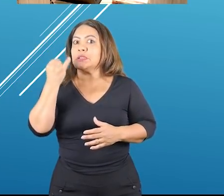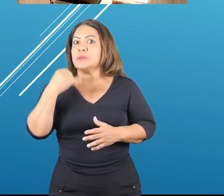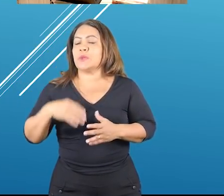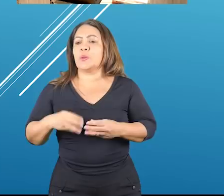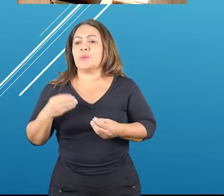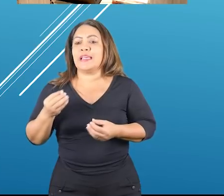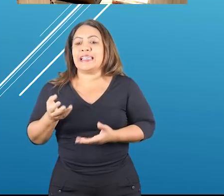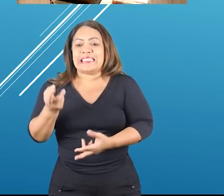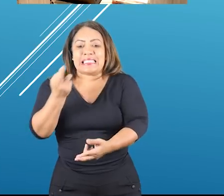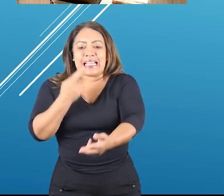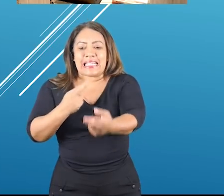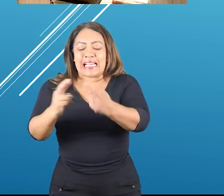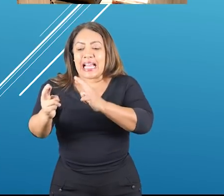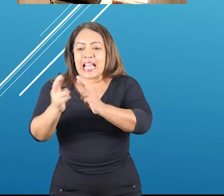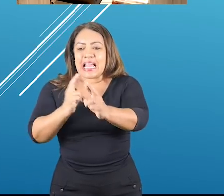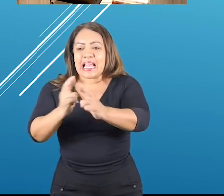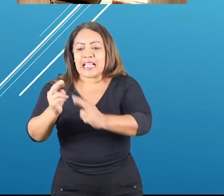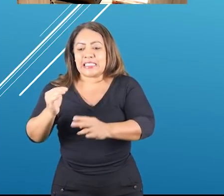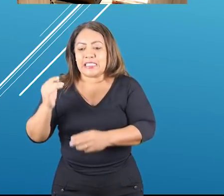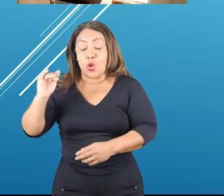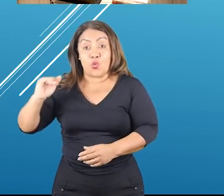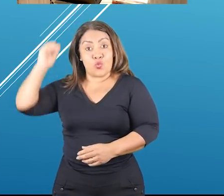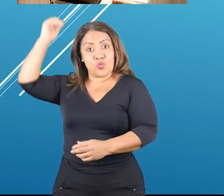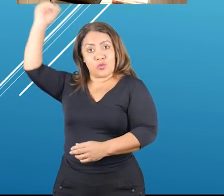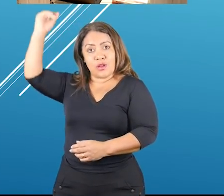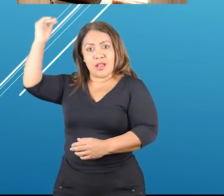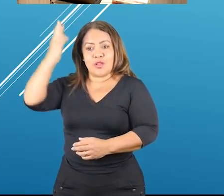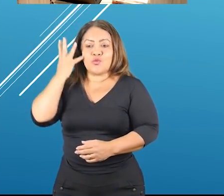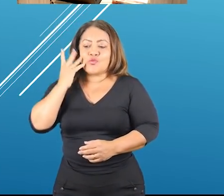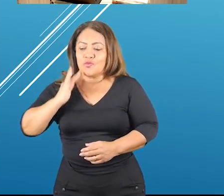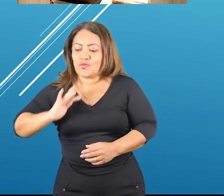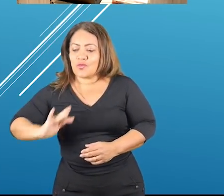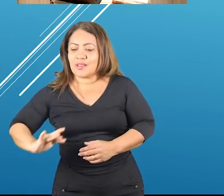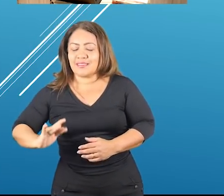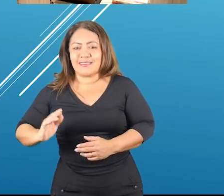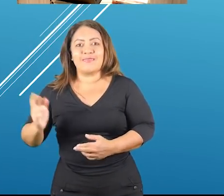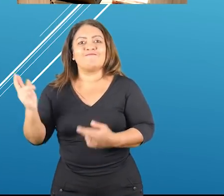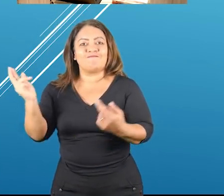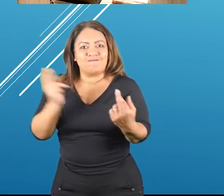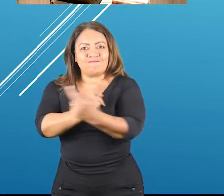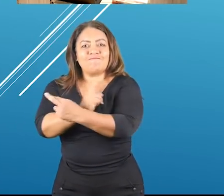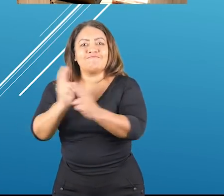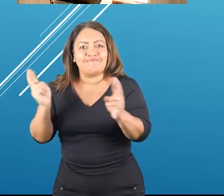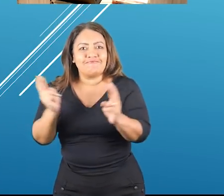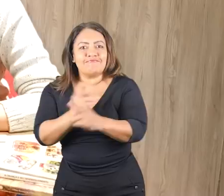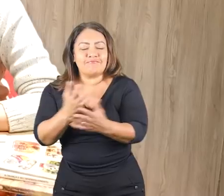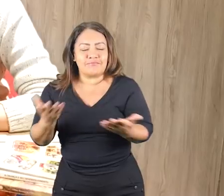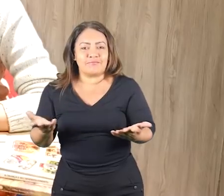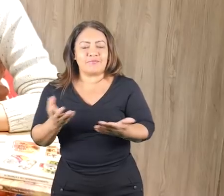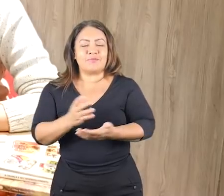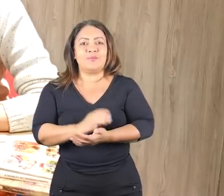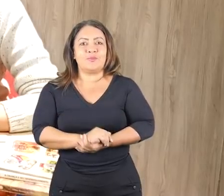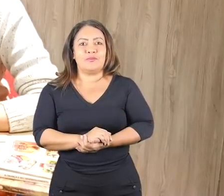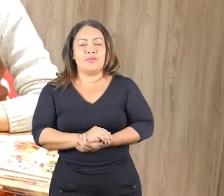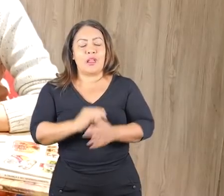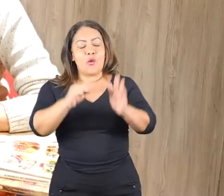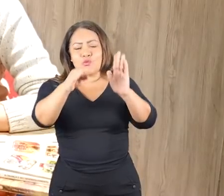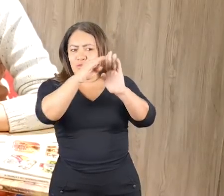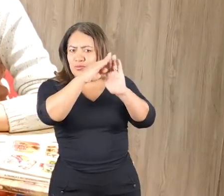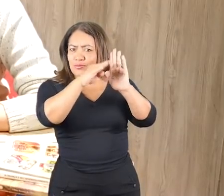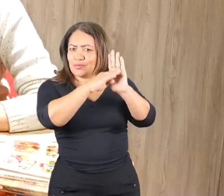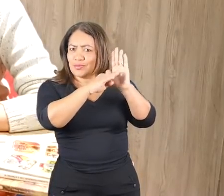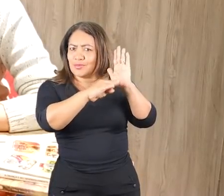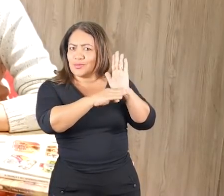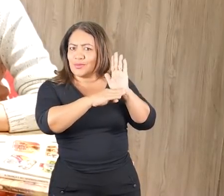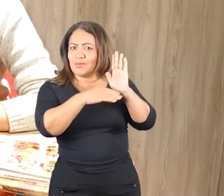essa relação dos adultos com as crianças nesse momento. Esses princípios